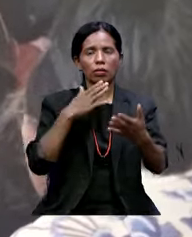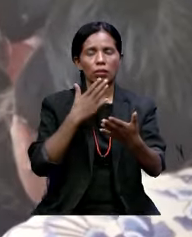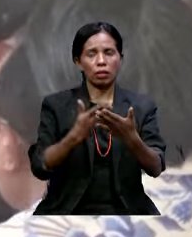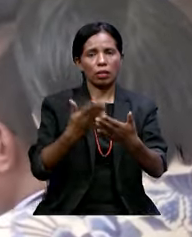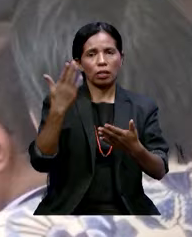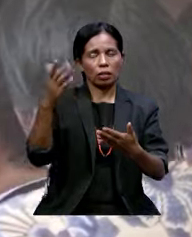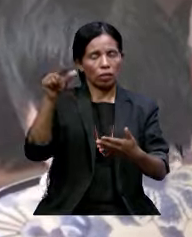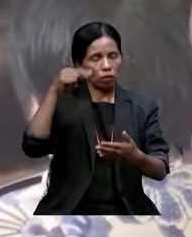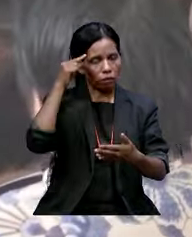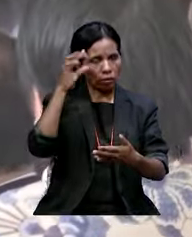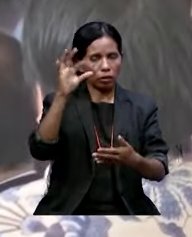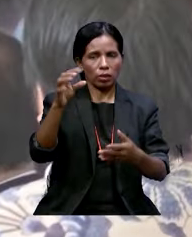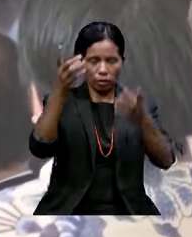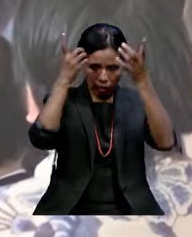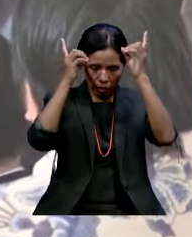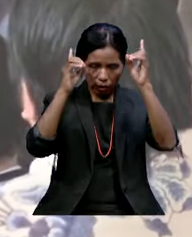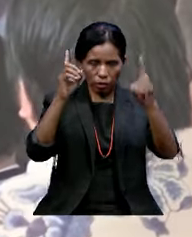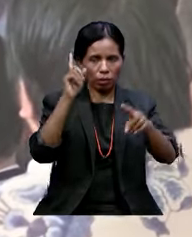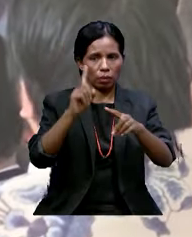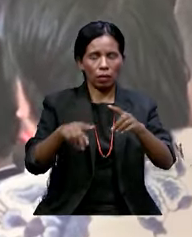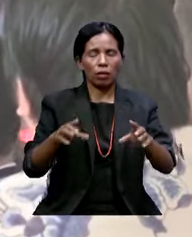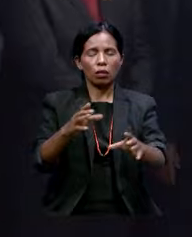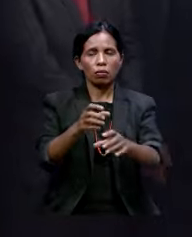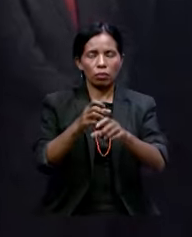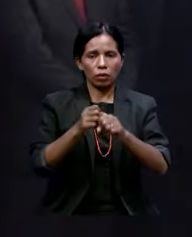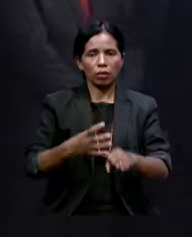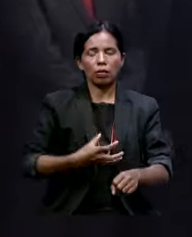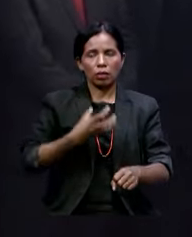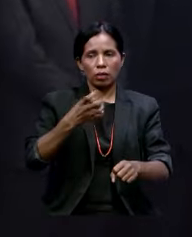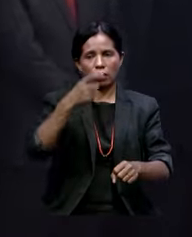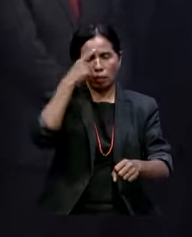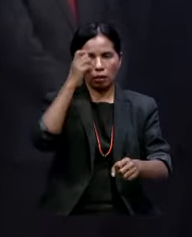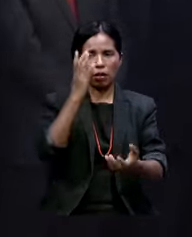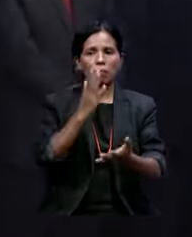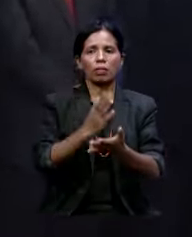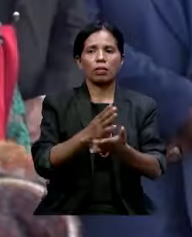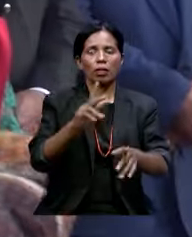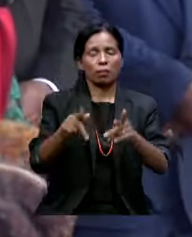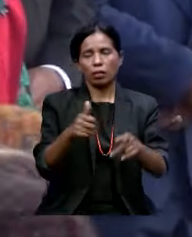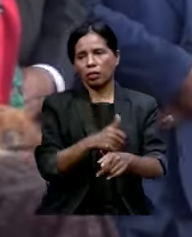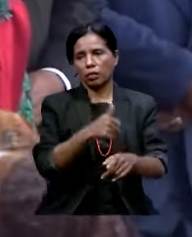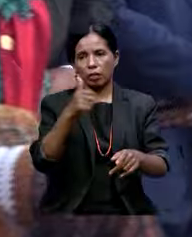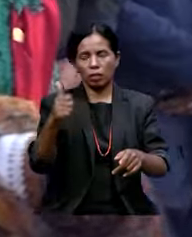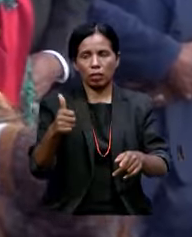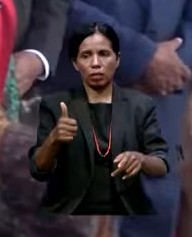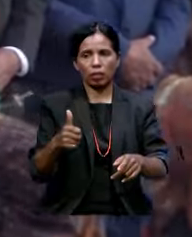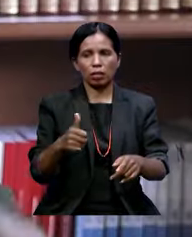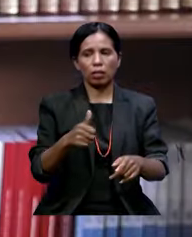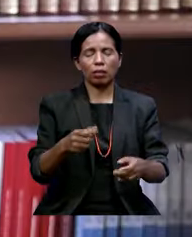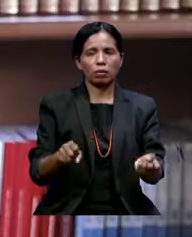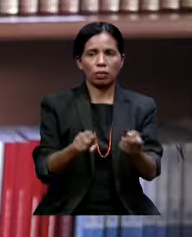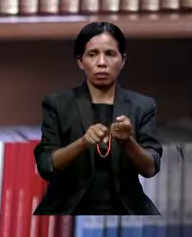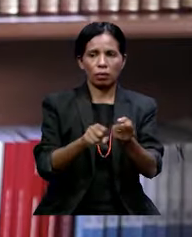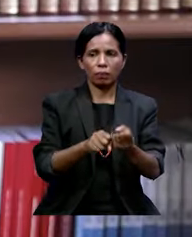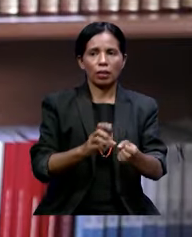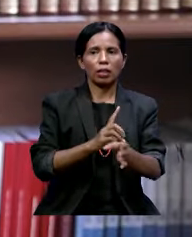da CIA, mas a decisão é a bela foto ho emocional tamba bela hamate karakter emaseluk nian nebe mak atus substitui